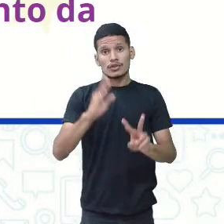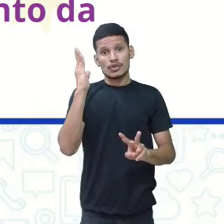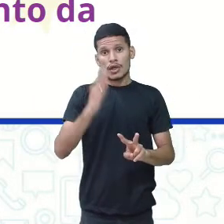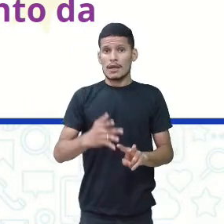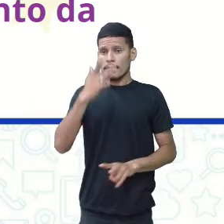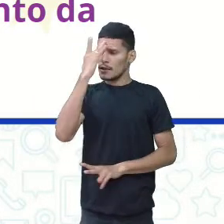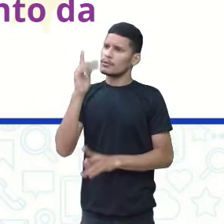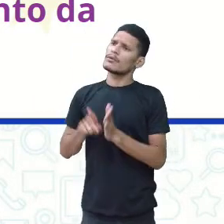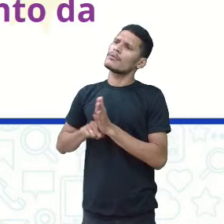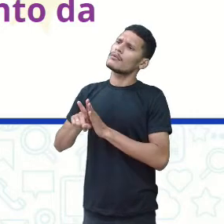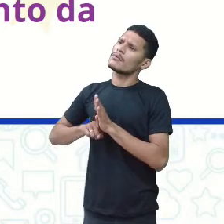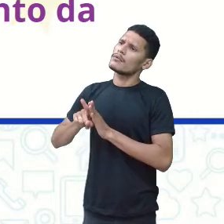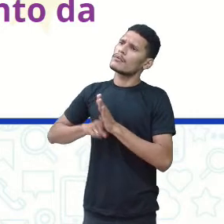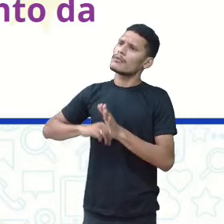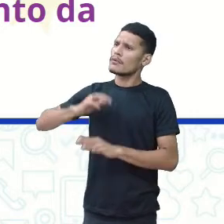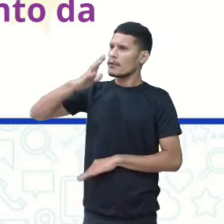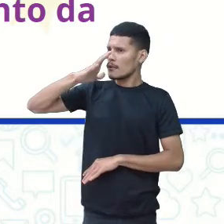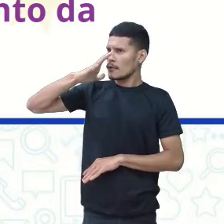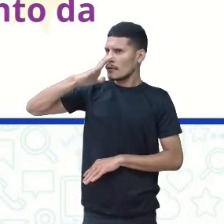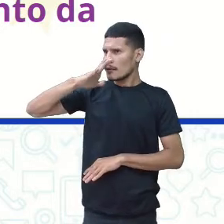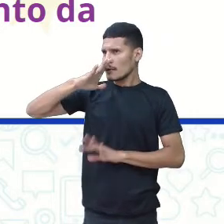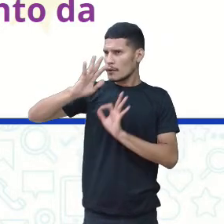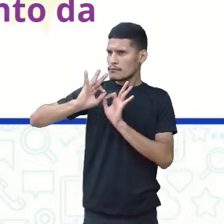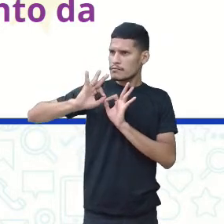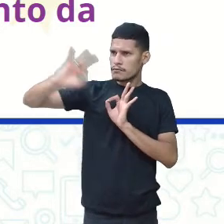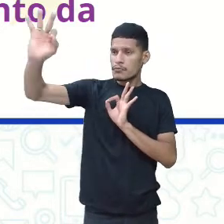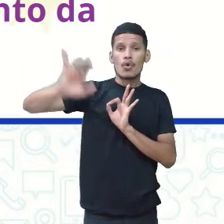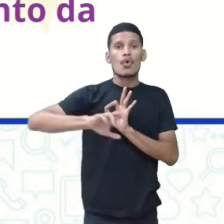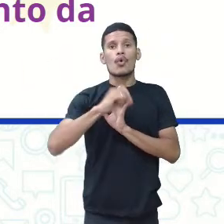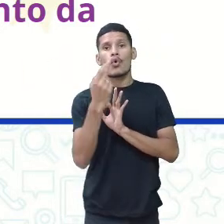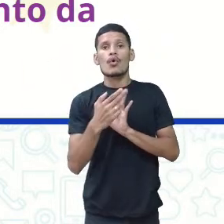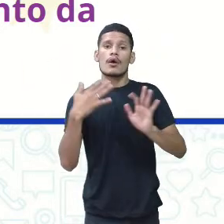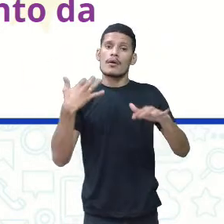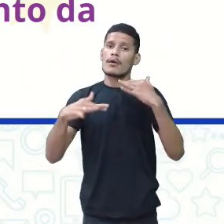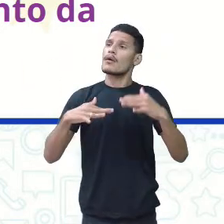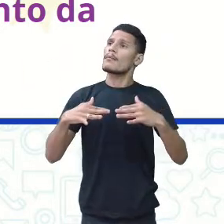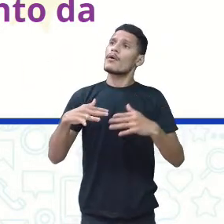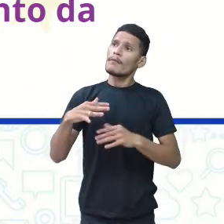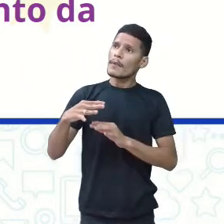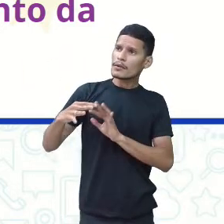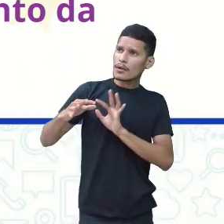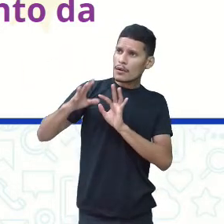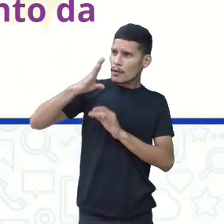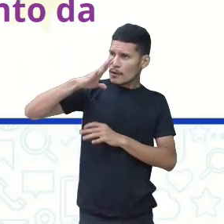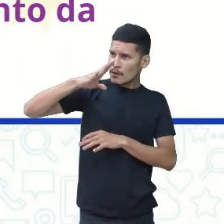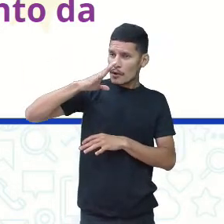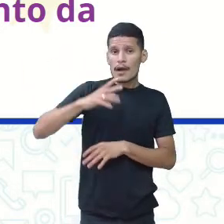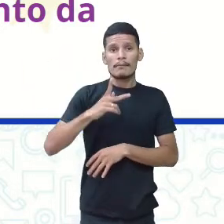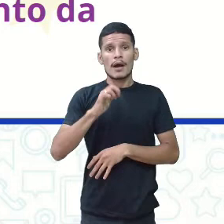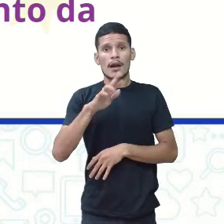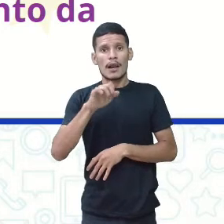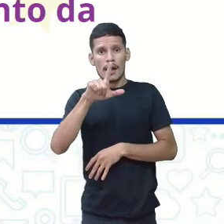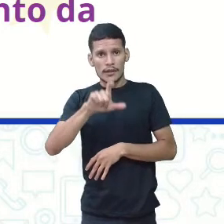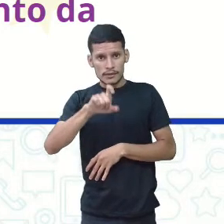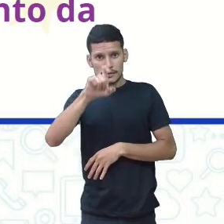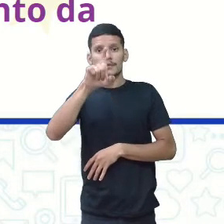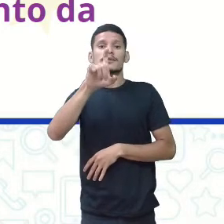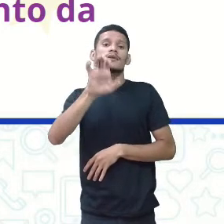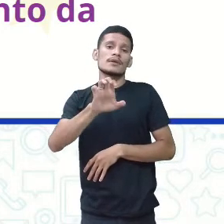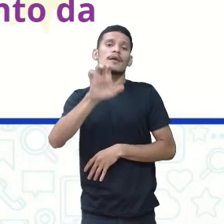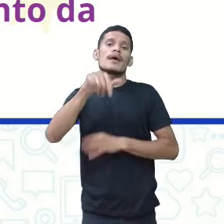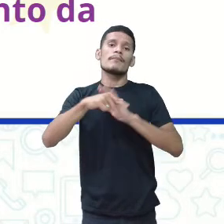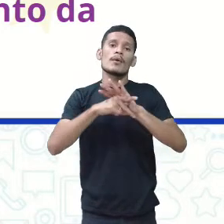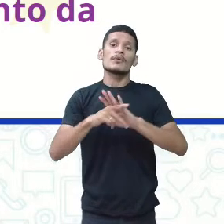locais distintos ou por um observador em movimento. Em astronomia, a paralaxe estelar